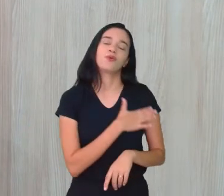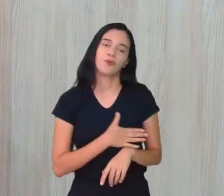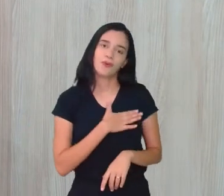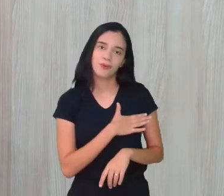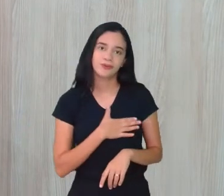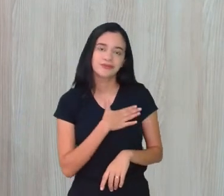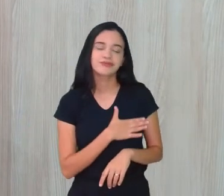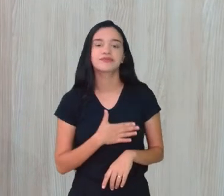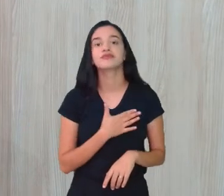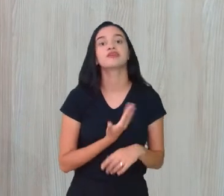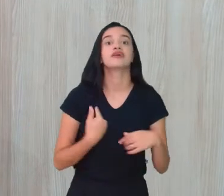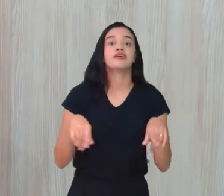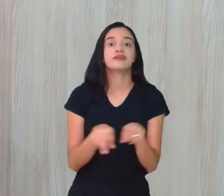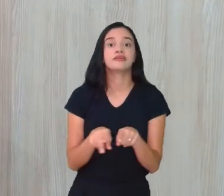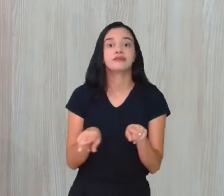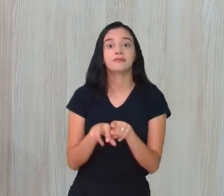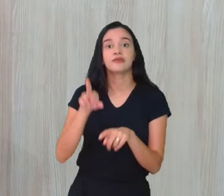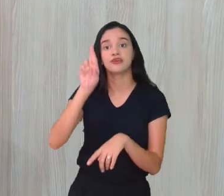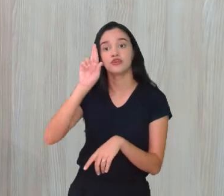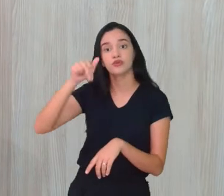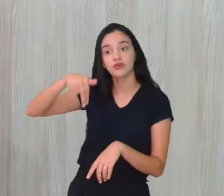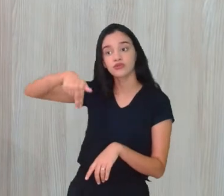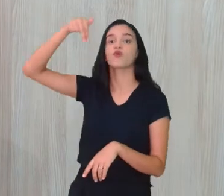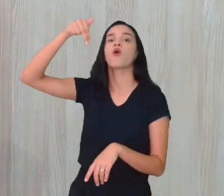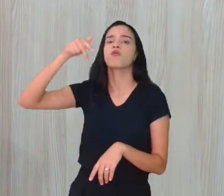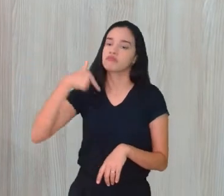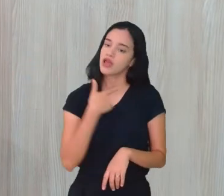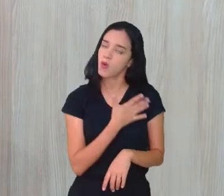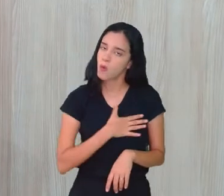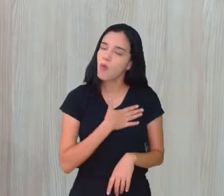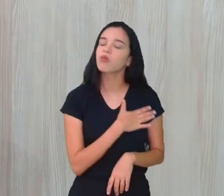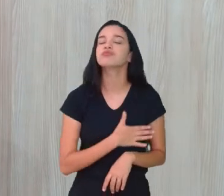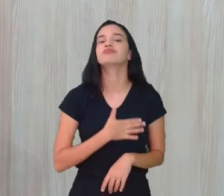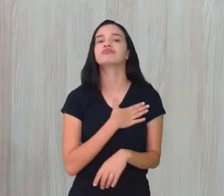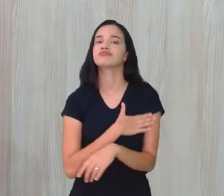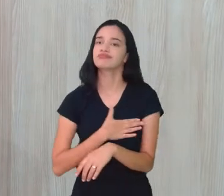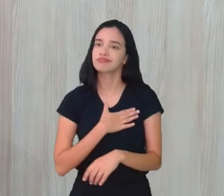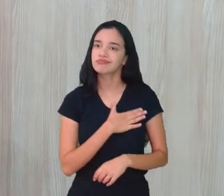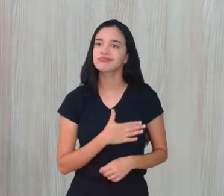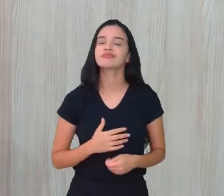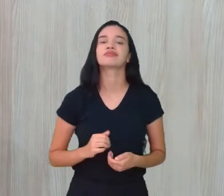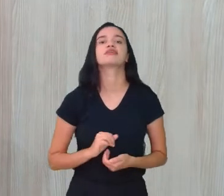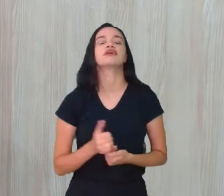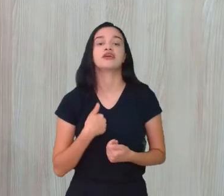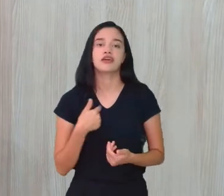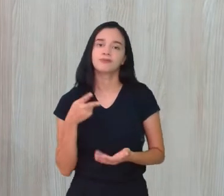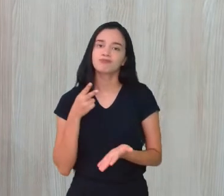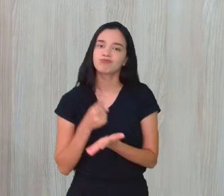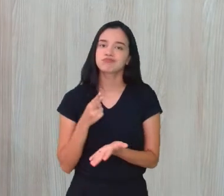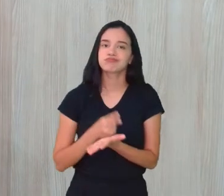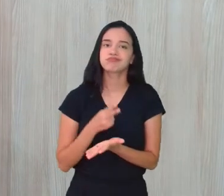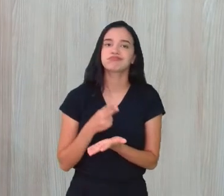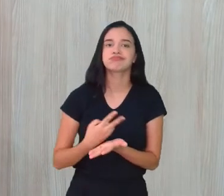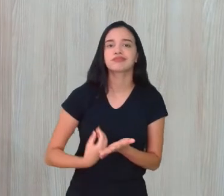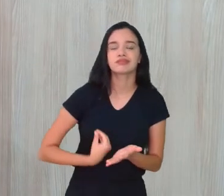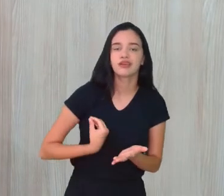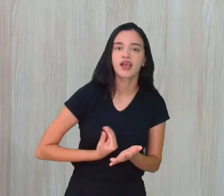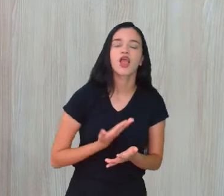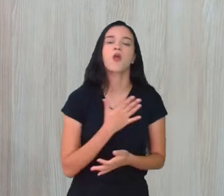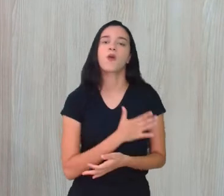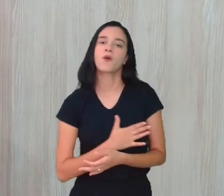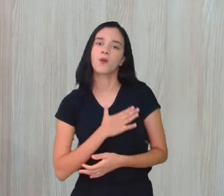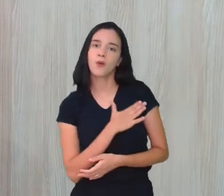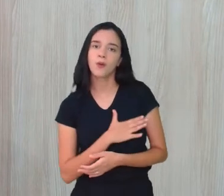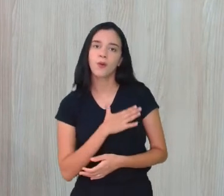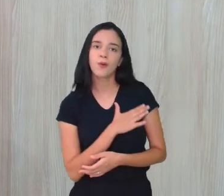né? E Rio Grande do Norte, gostei bastante. E sempre que posso, né, eu gosto de ir